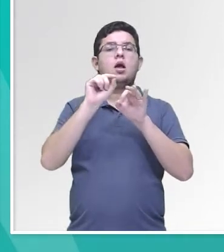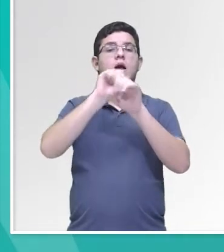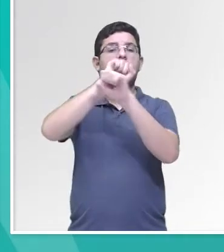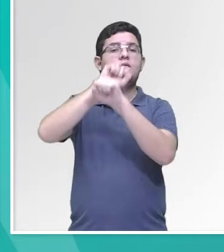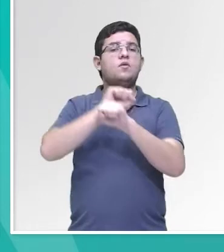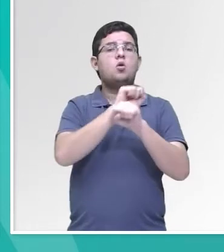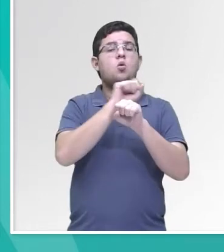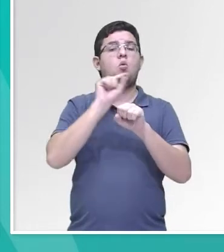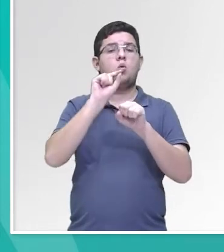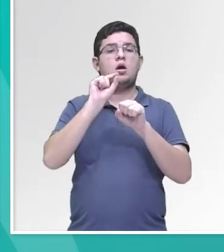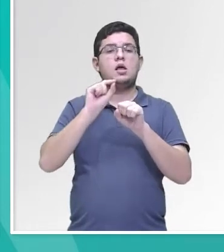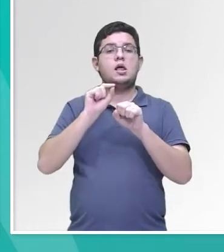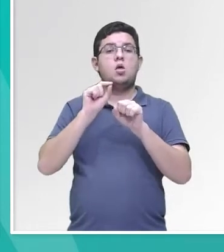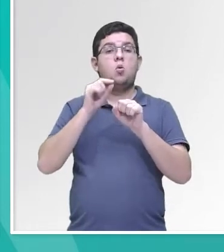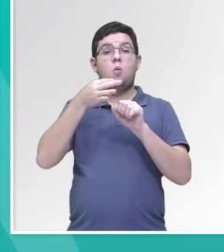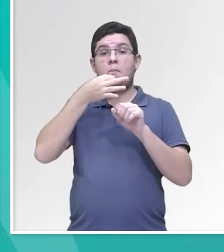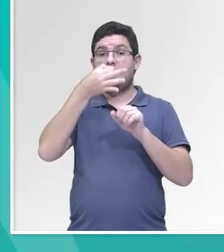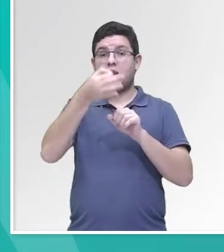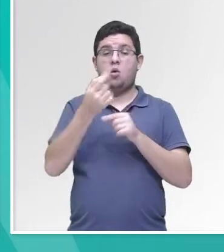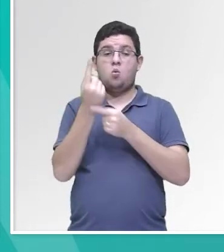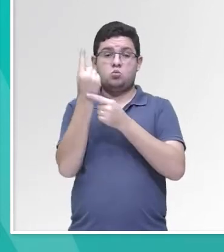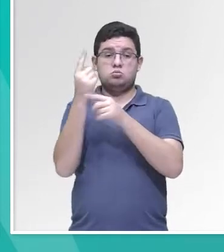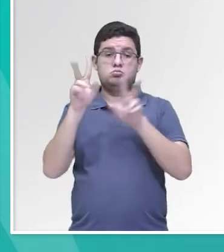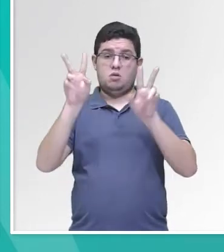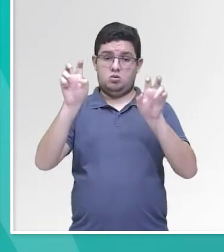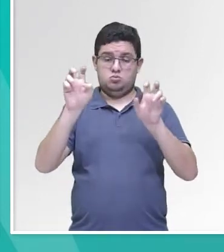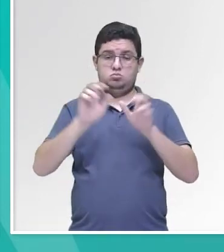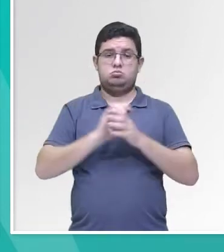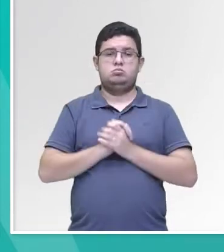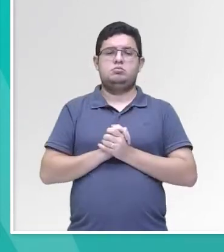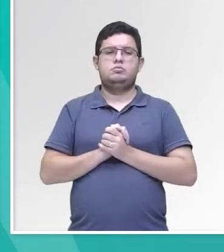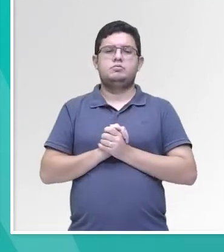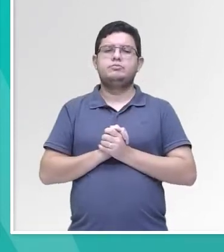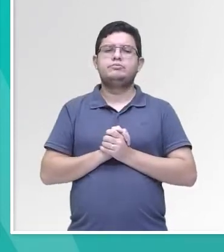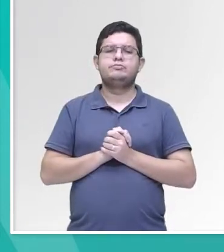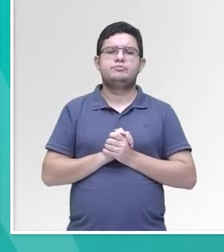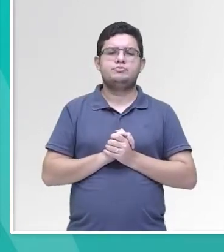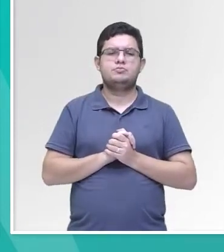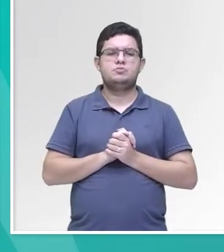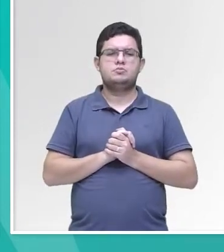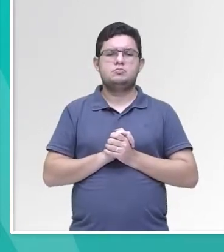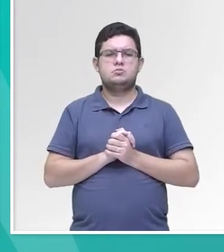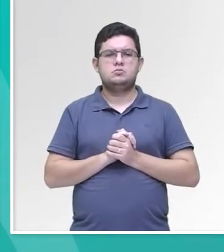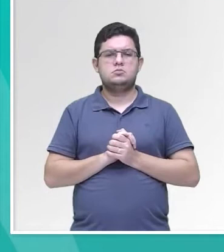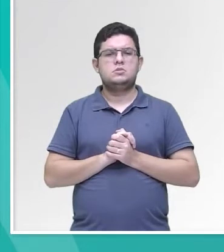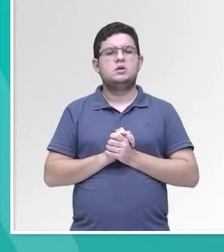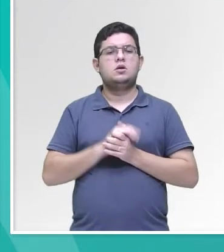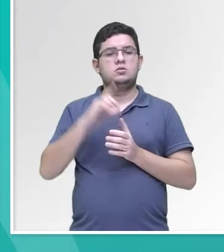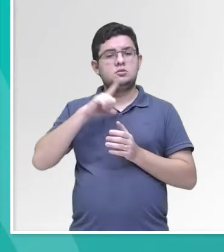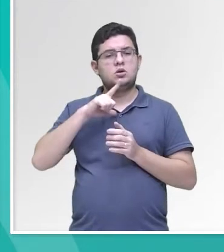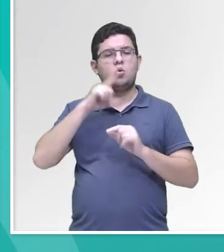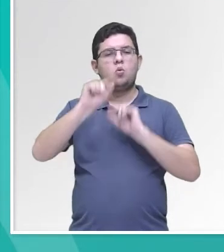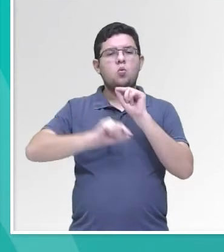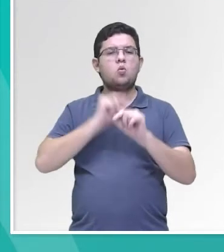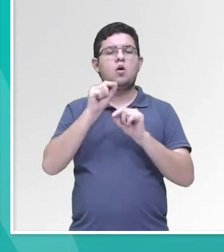vista sobre determinado assunto, não é? Então, o tal do ponto de vista